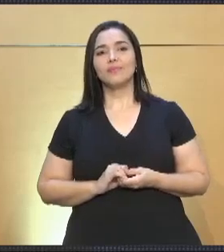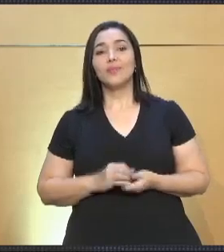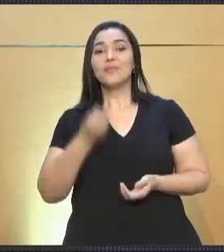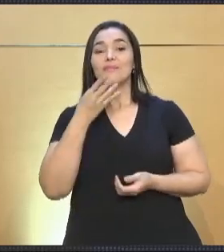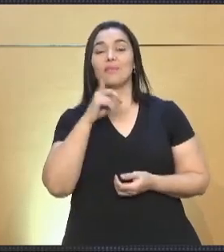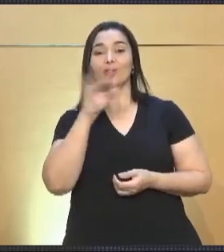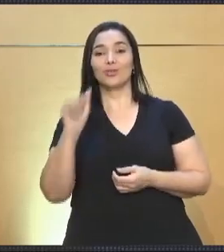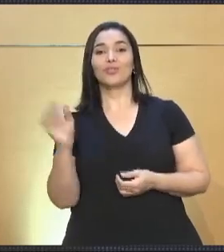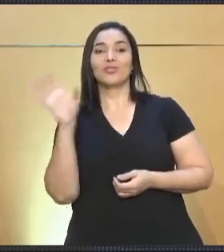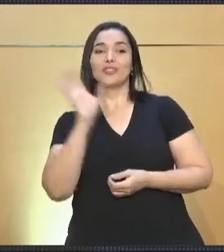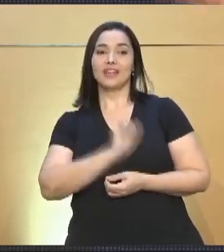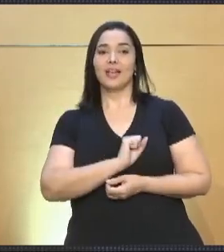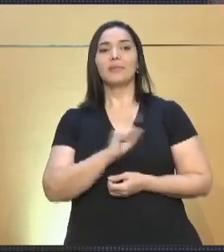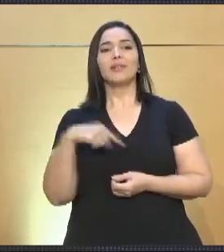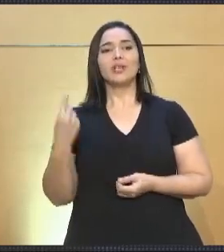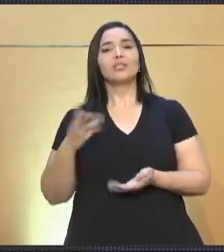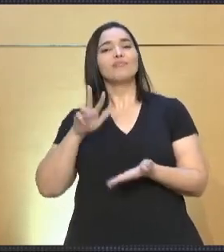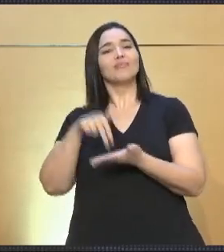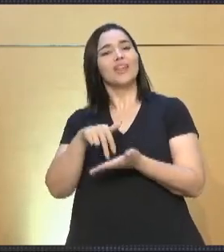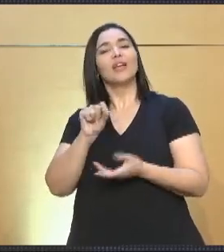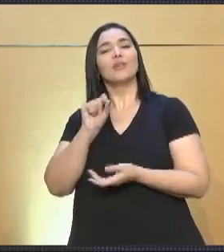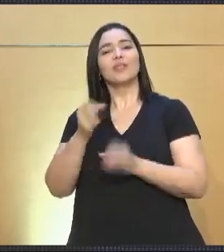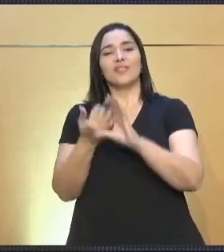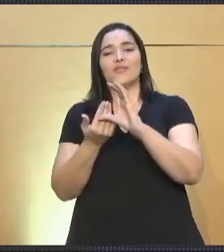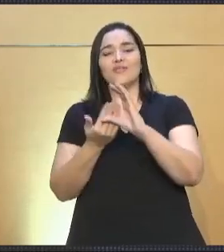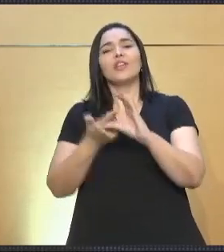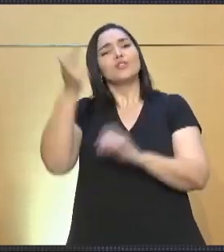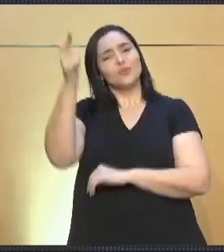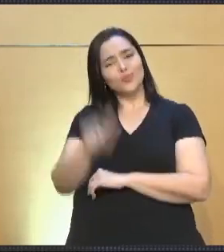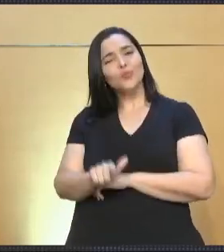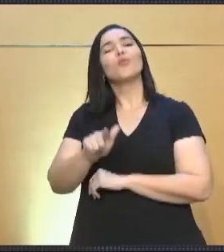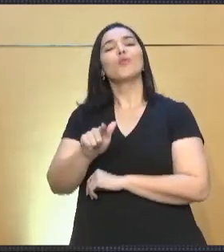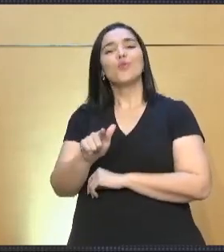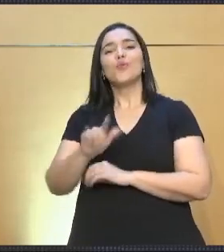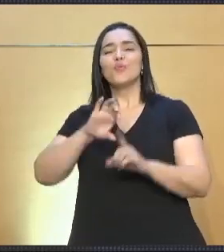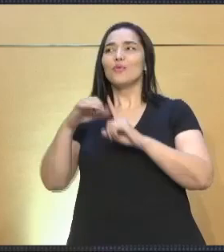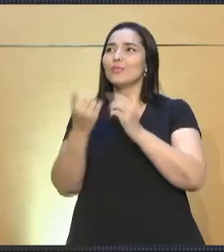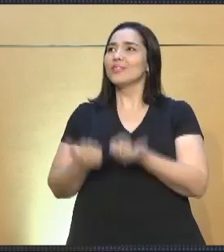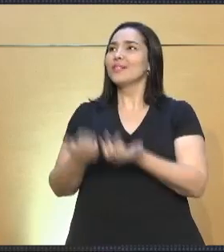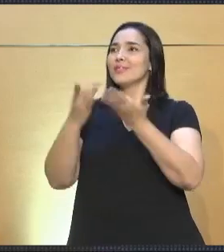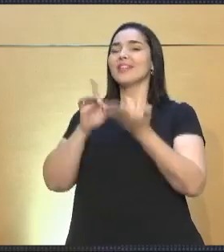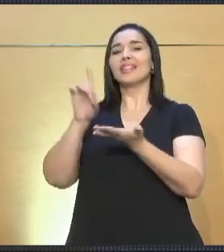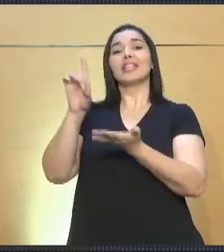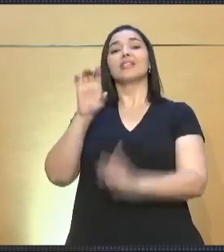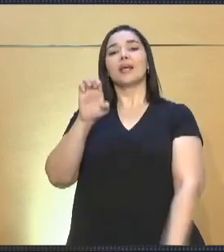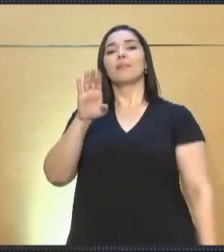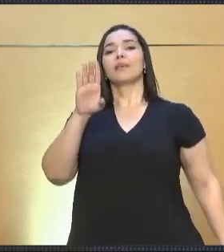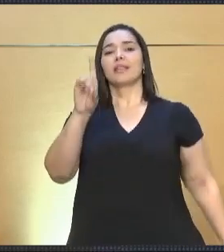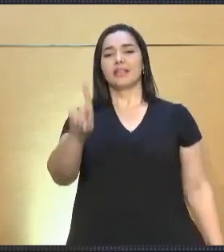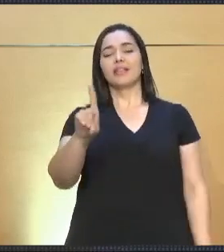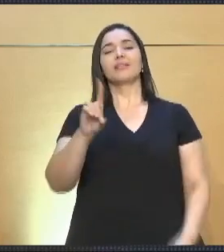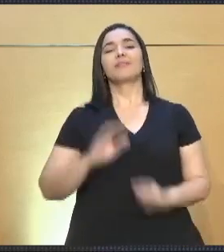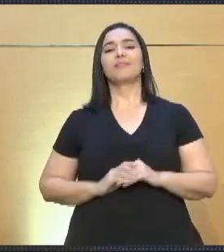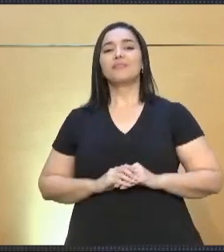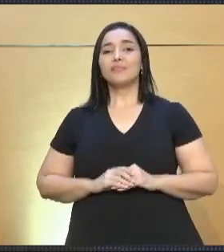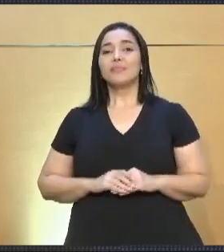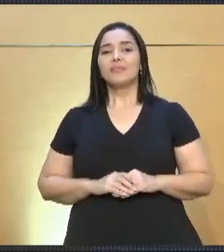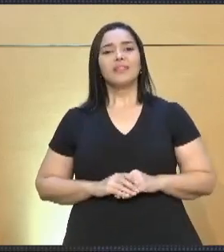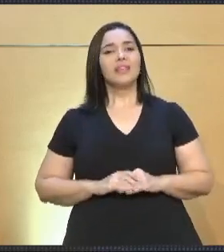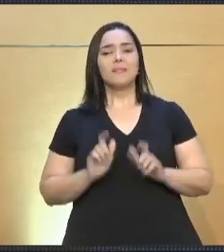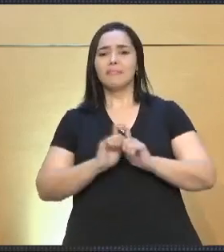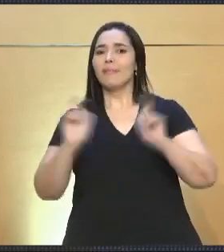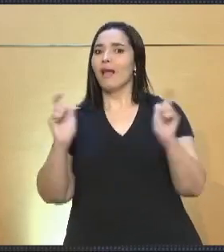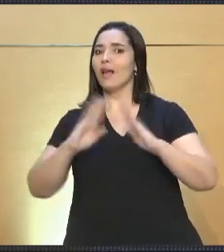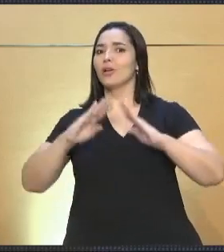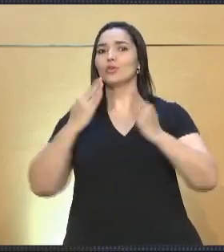Bom dia, queridos. Nós estamos aqui na ADVEC para mais uma vez cultuarmos a Deus na nossa Escola Bíblica Dominical, a maior